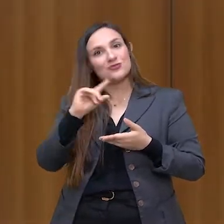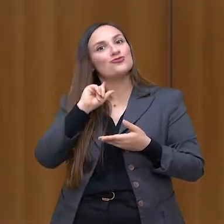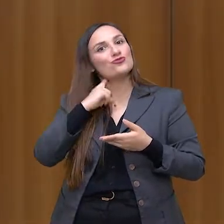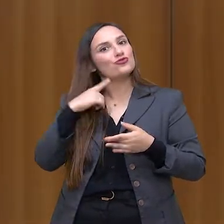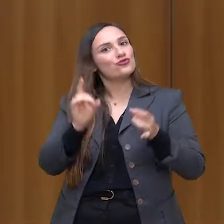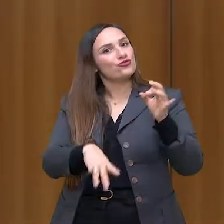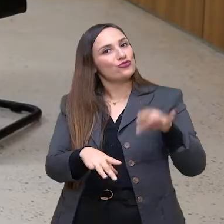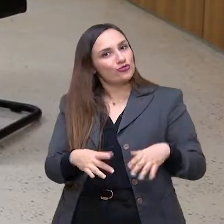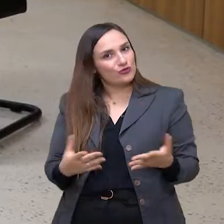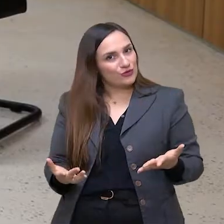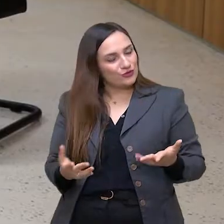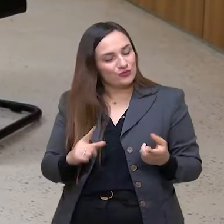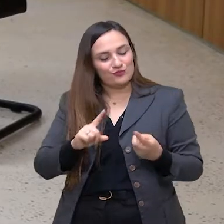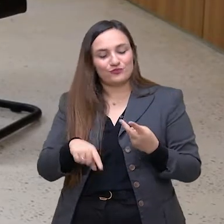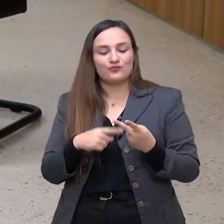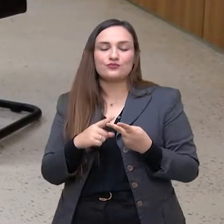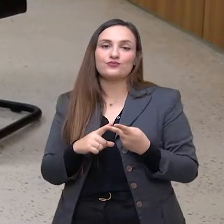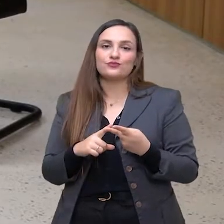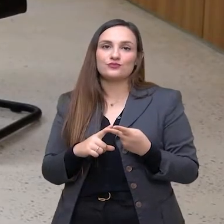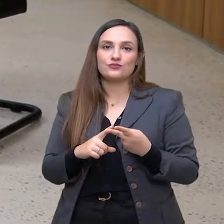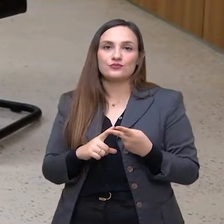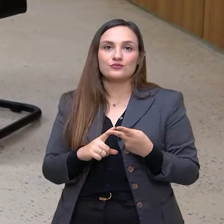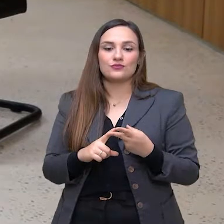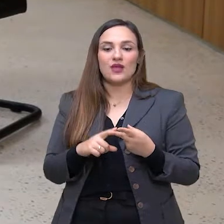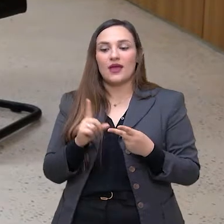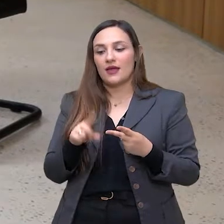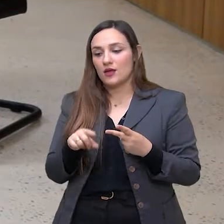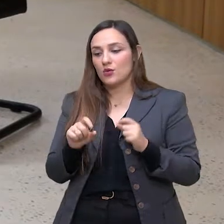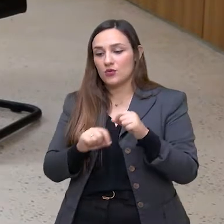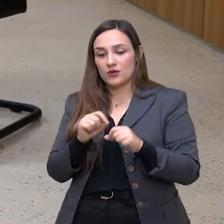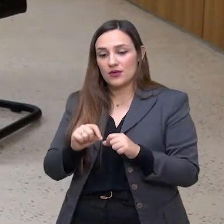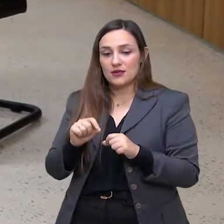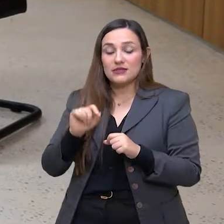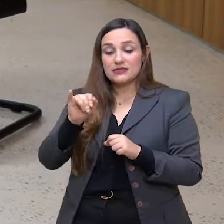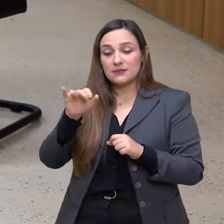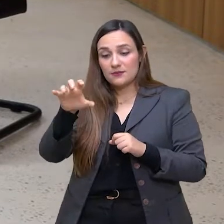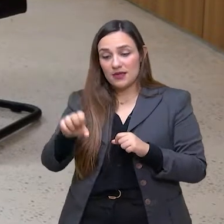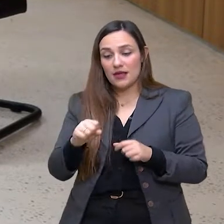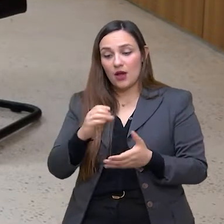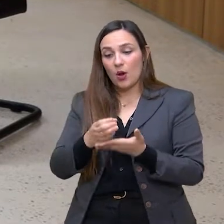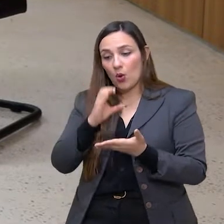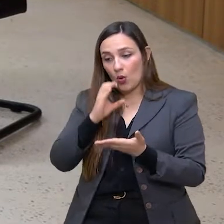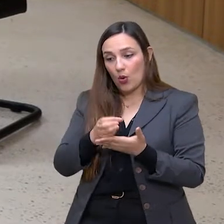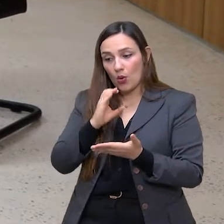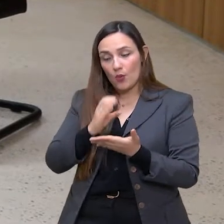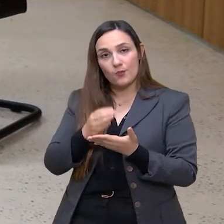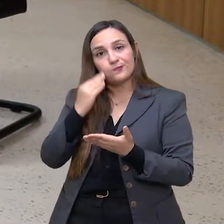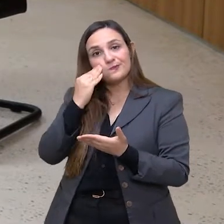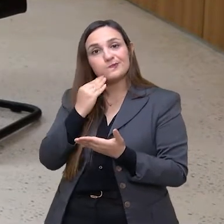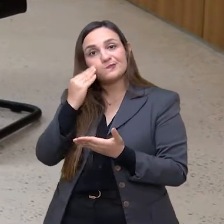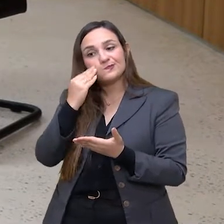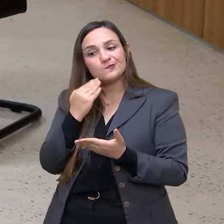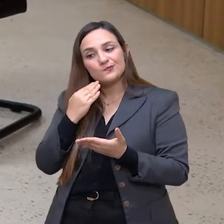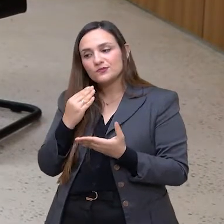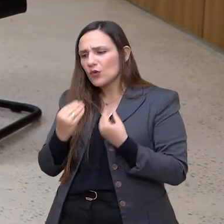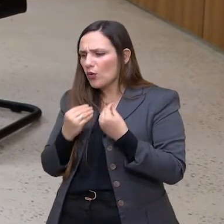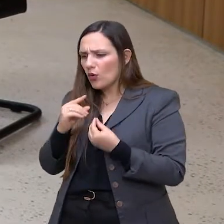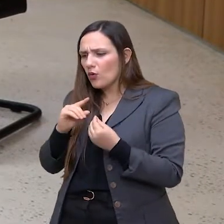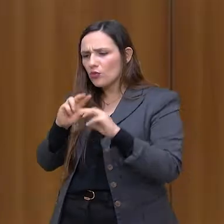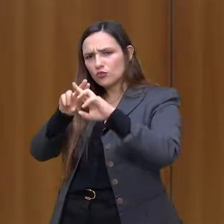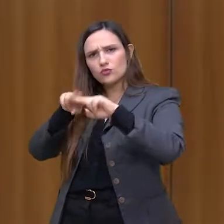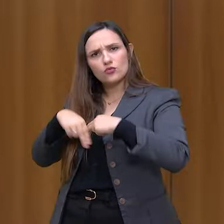evitando resíduo ao meio ambiente. Aí entra na gestão de resíduo. Aí, por exemplo, a digitalização